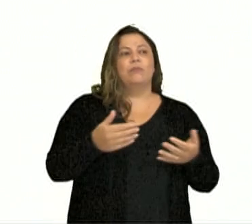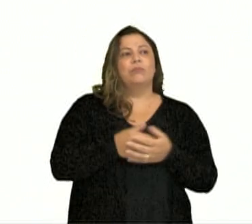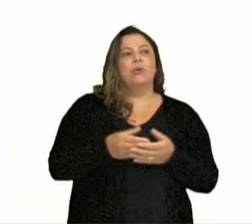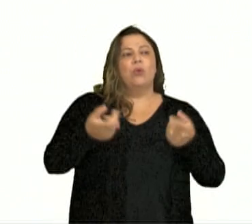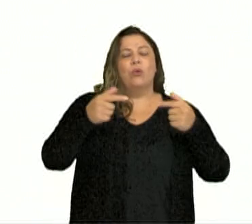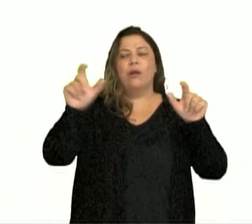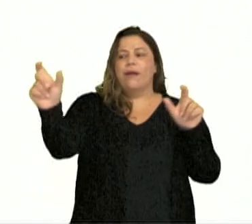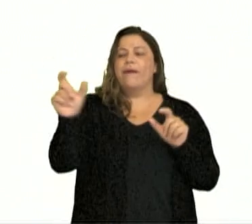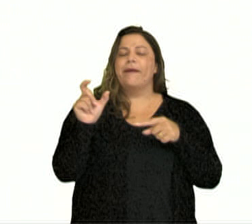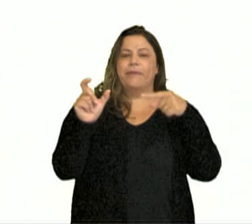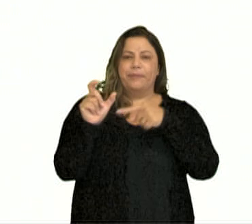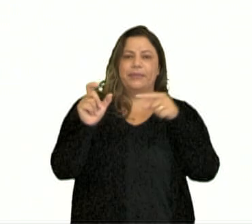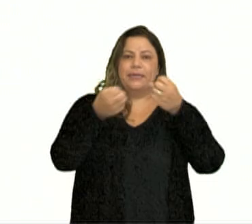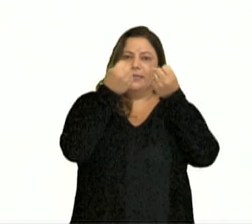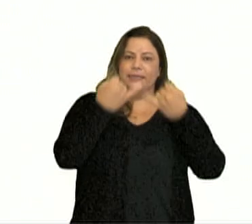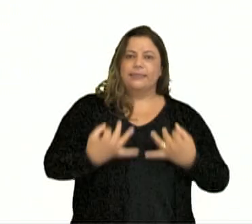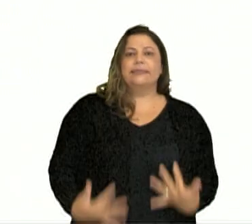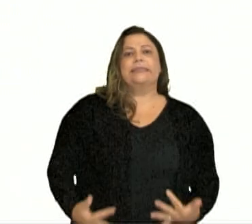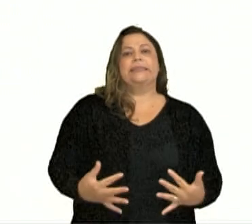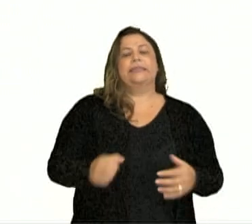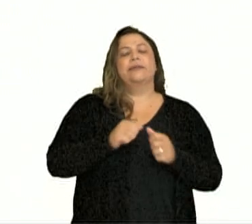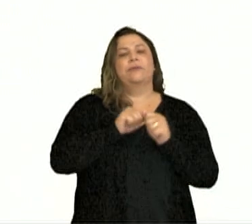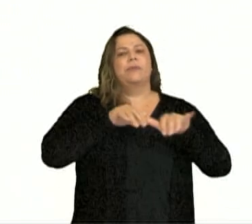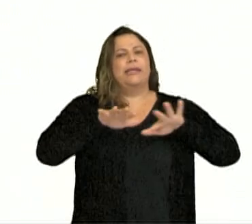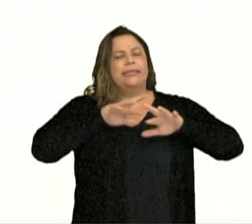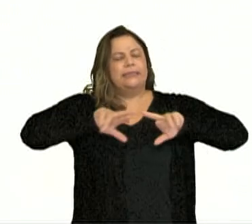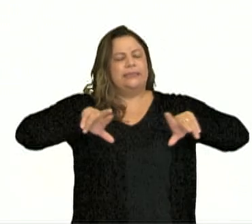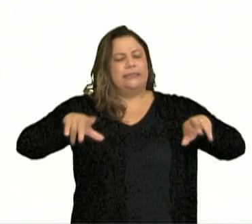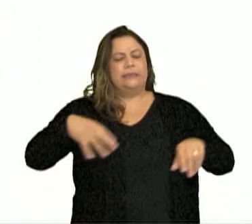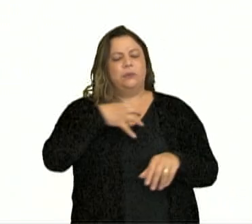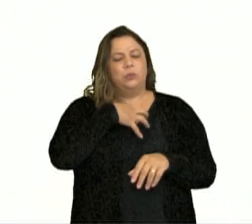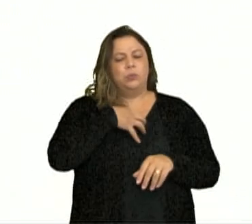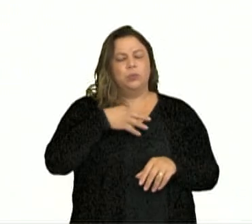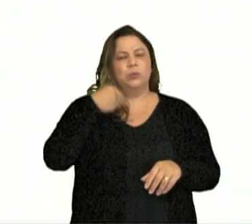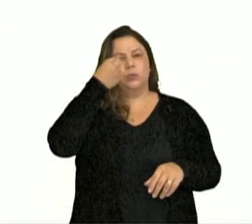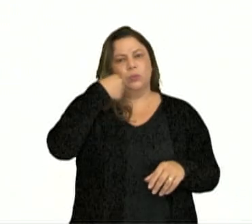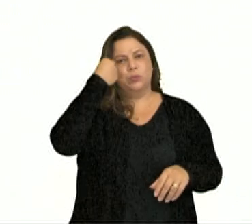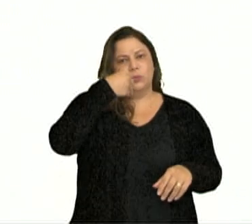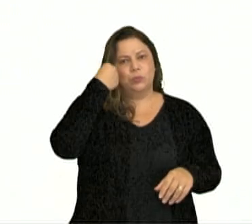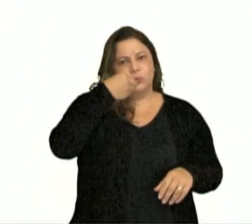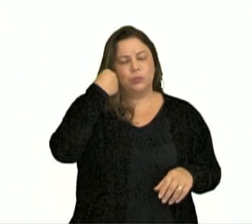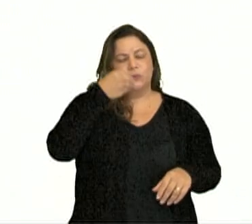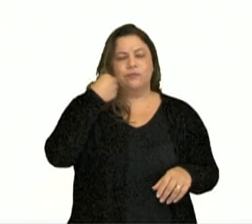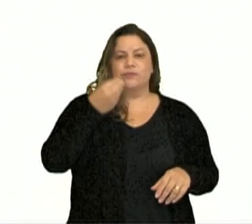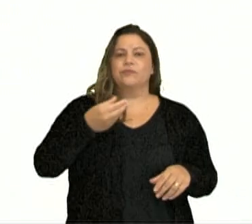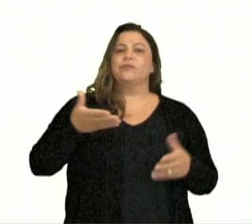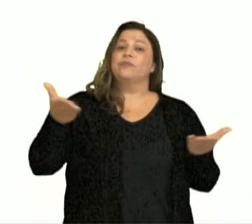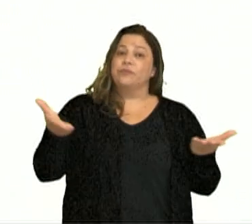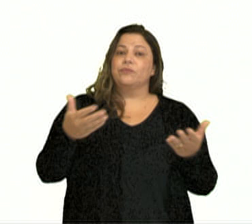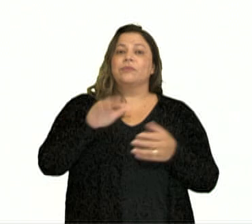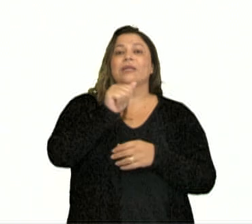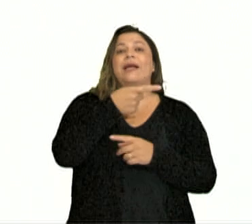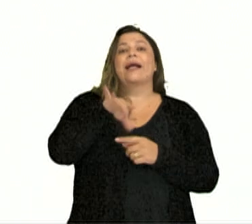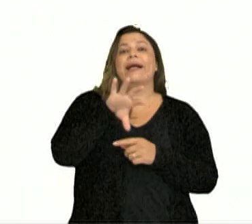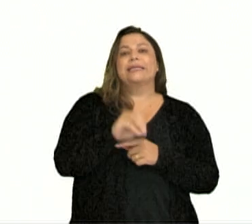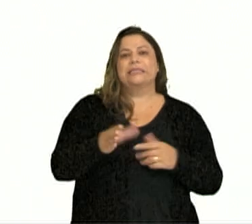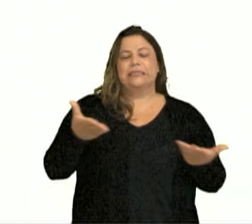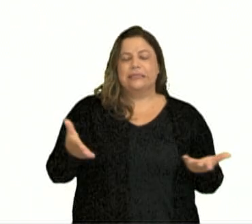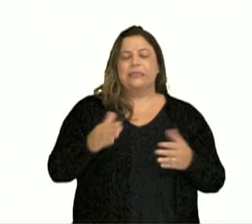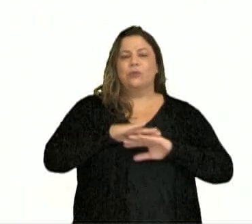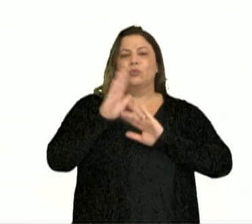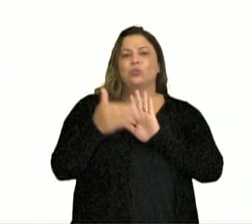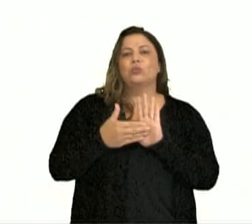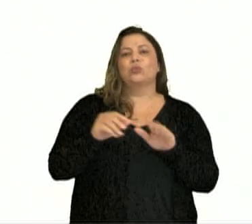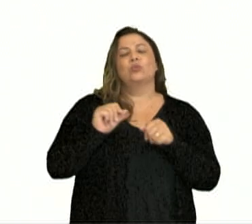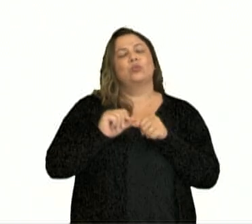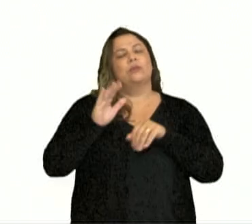Uma palavra que descreve uma ação, uma condição, uma experiência, um estado. Ação. Tudo que alguém está